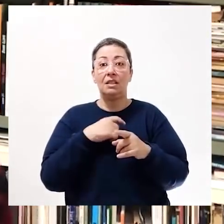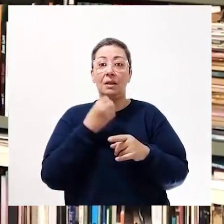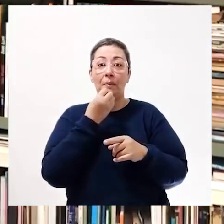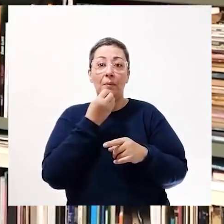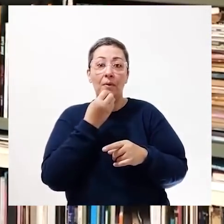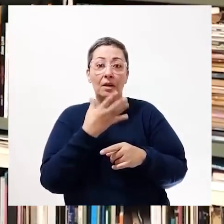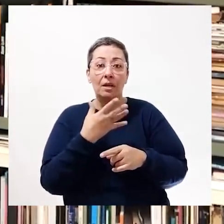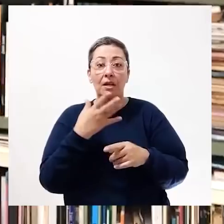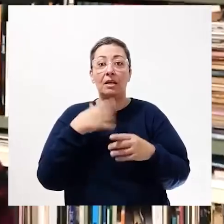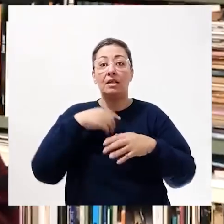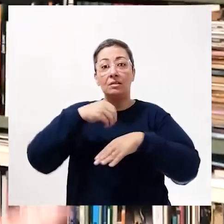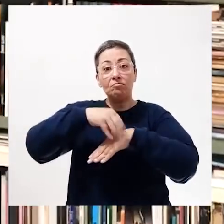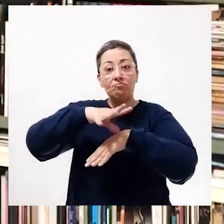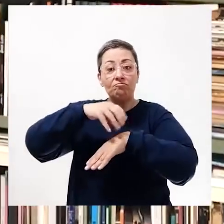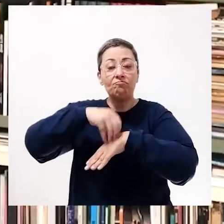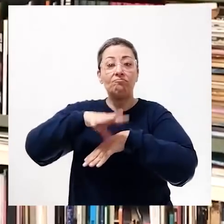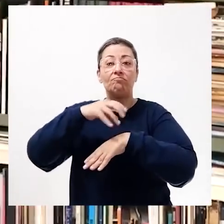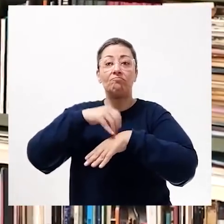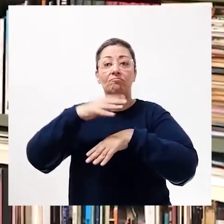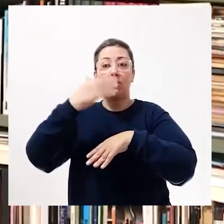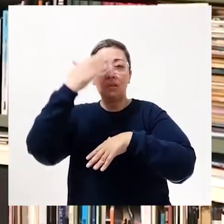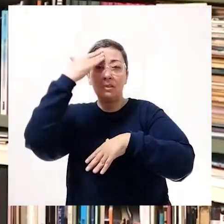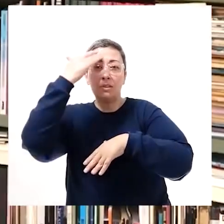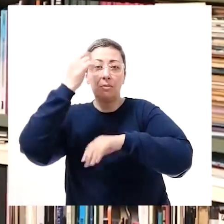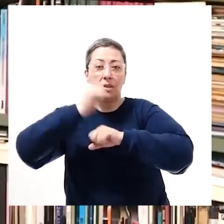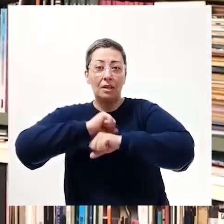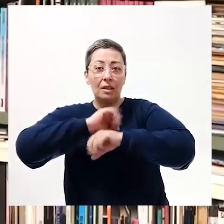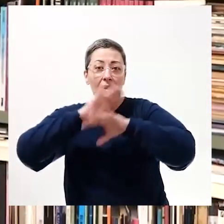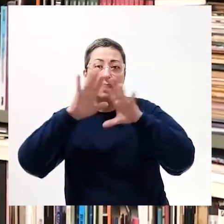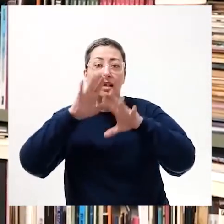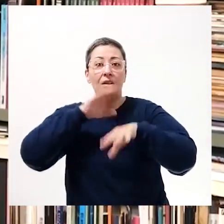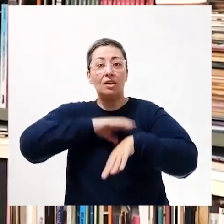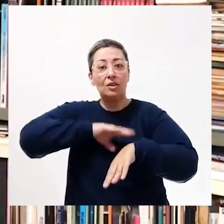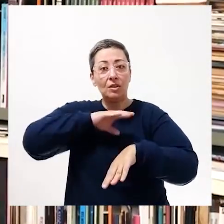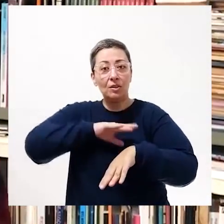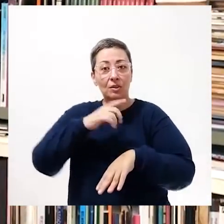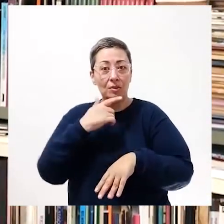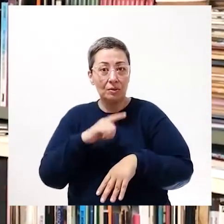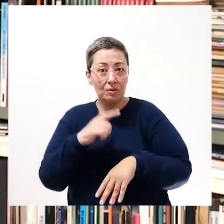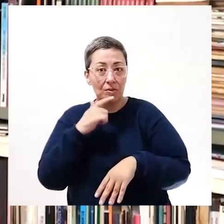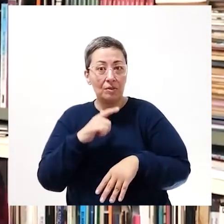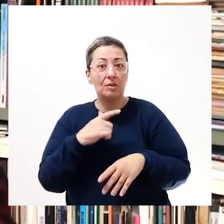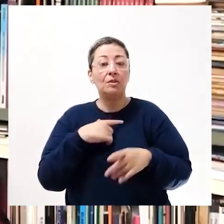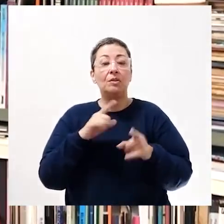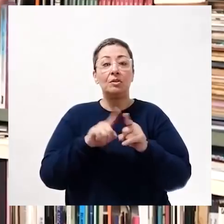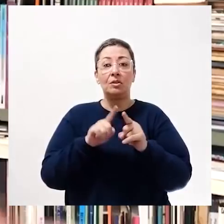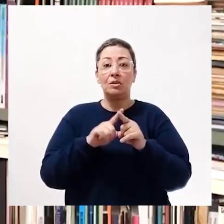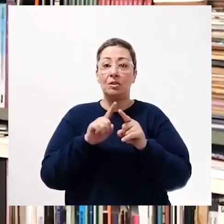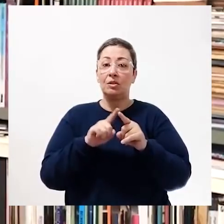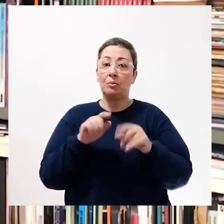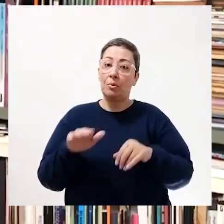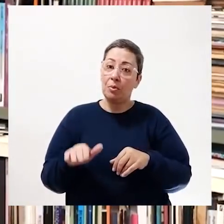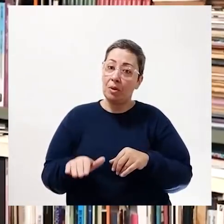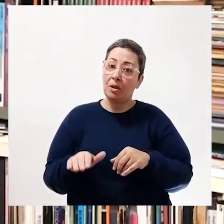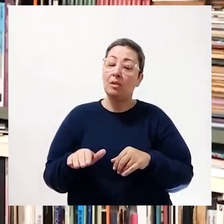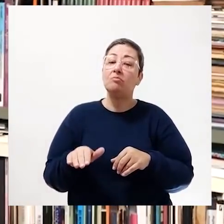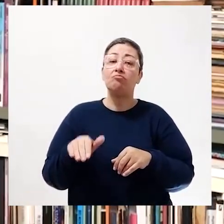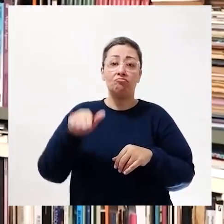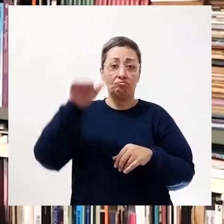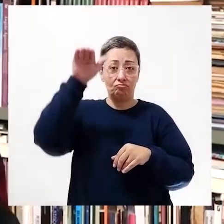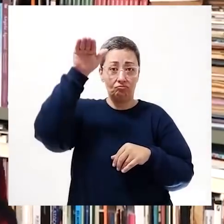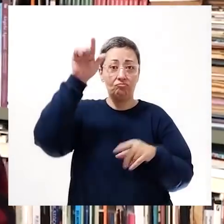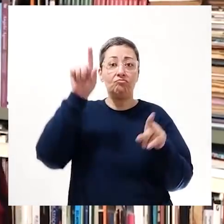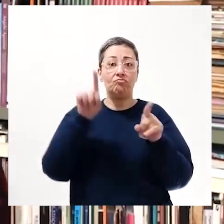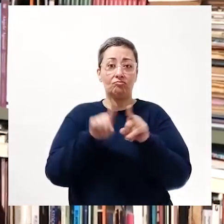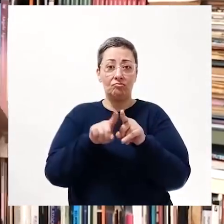e bom entendimento e boas mensagens para a nossa língua portuguesa, para o nosso conhecimento, tá? Tanto para os pequenininhos,